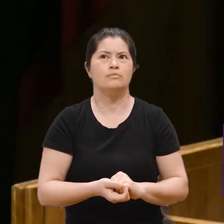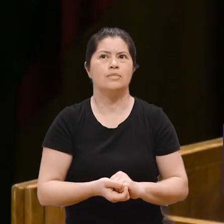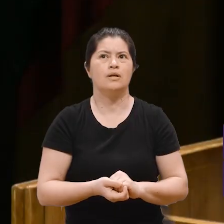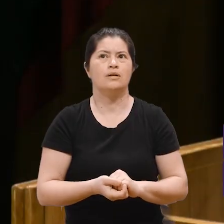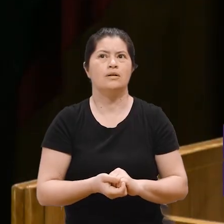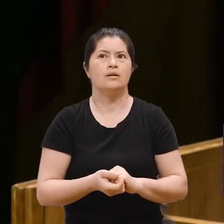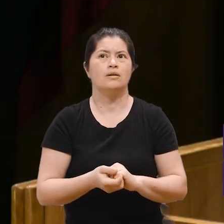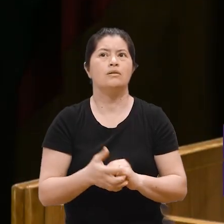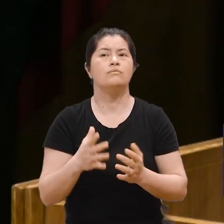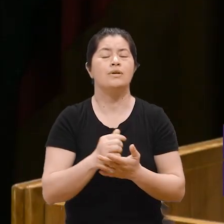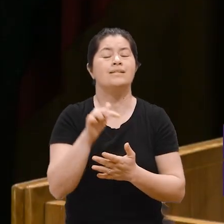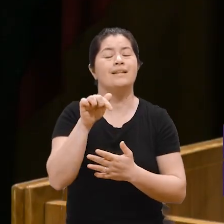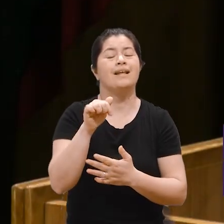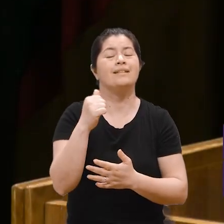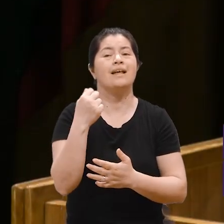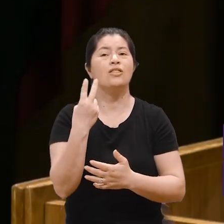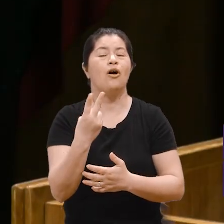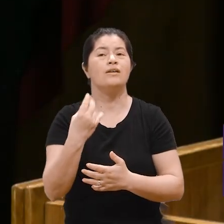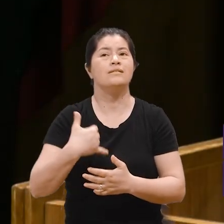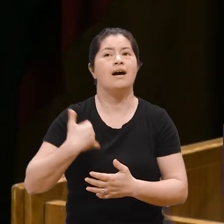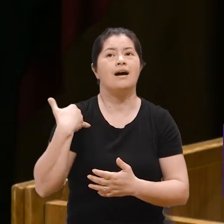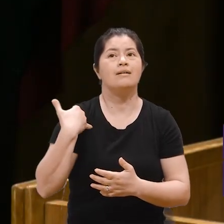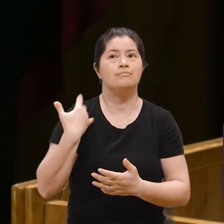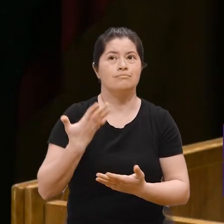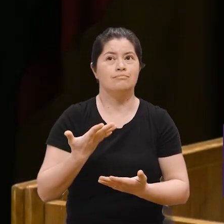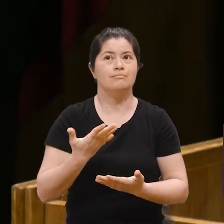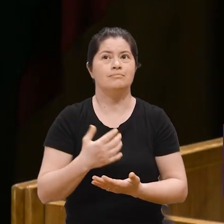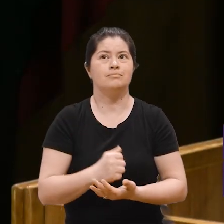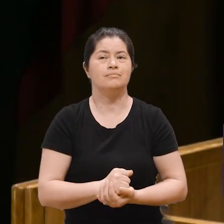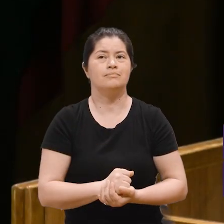Assumimos com 72 anos de idade.